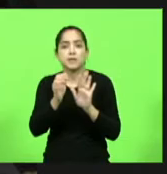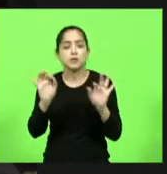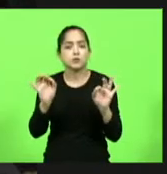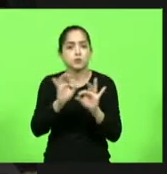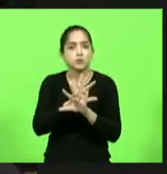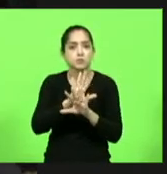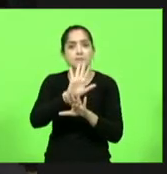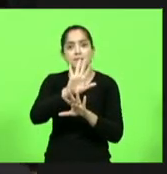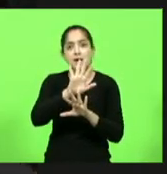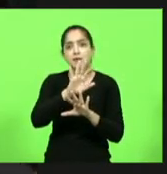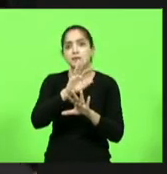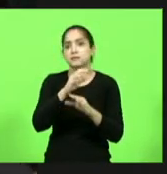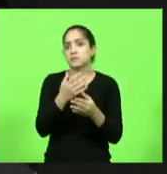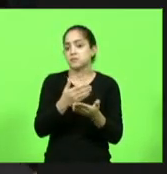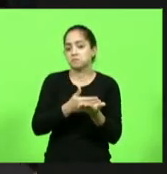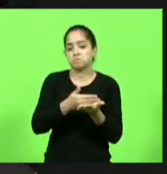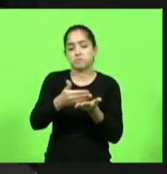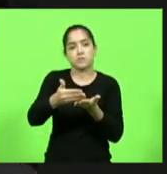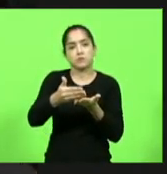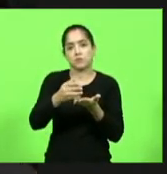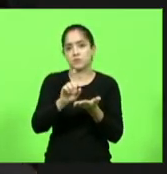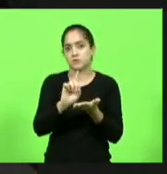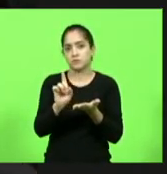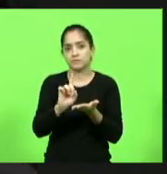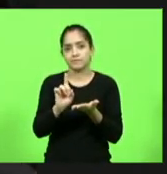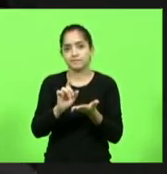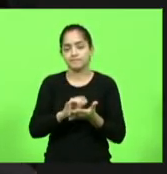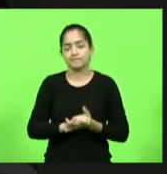obra não aconteceu.